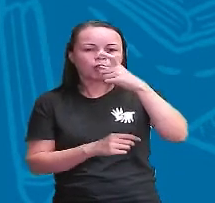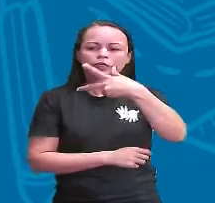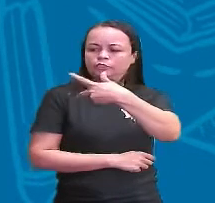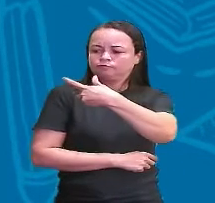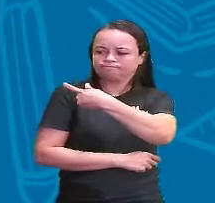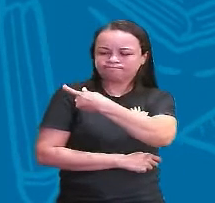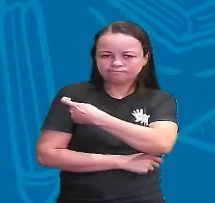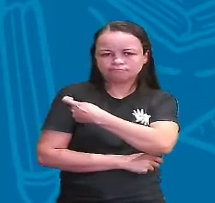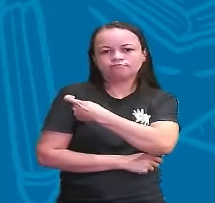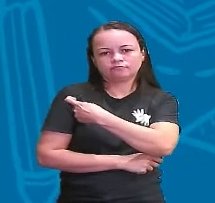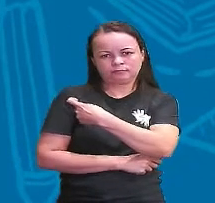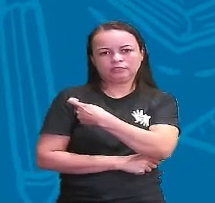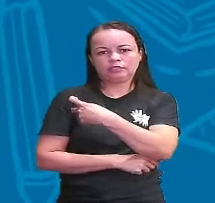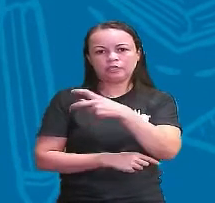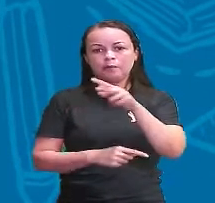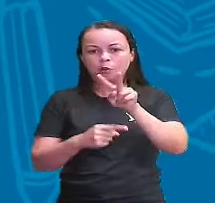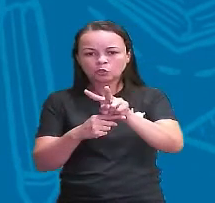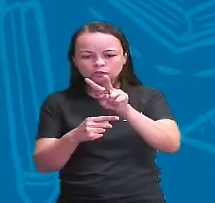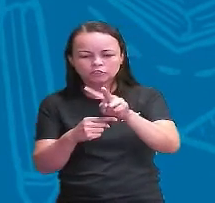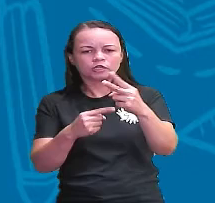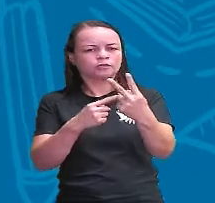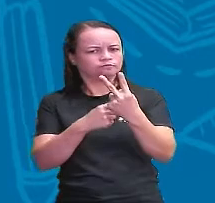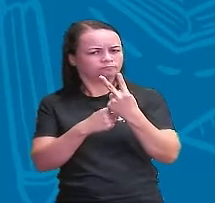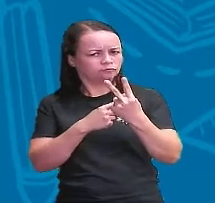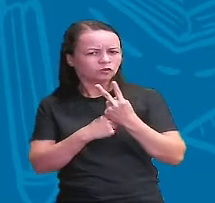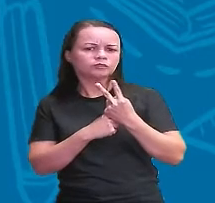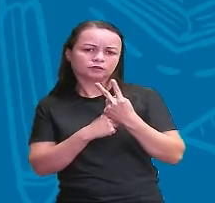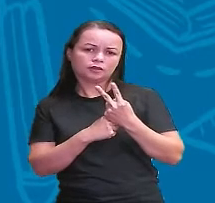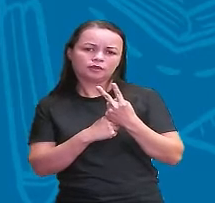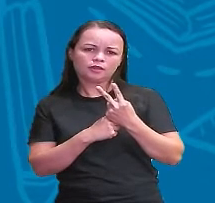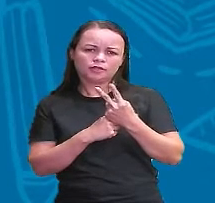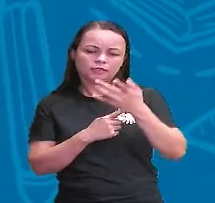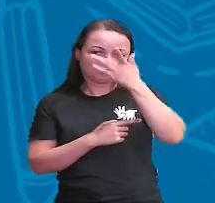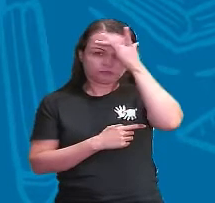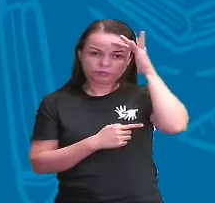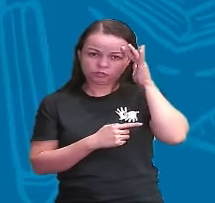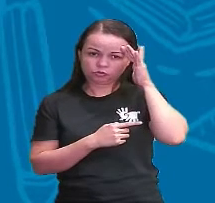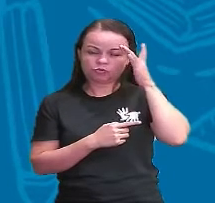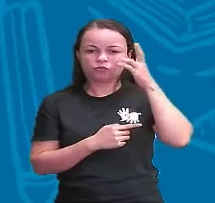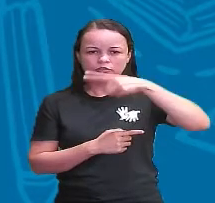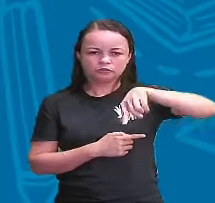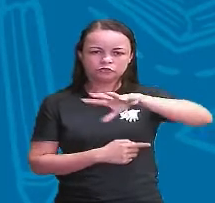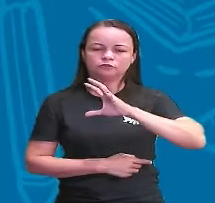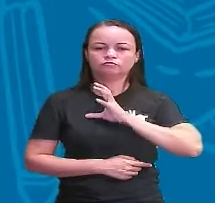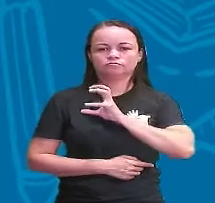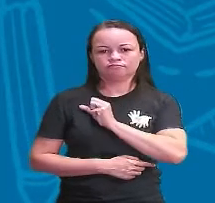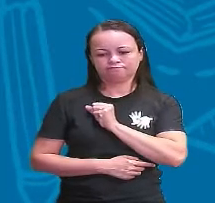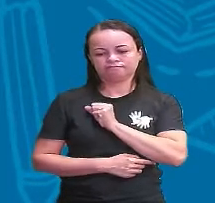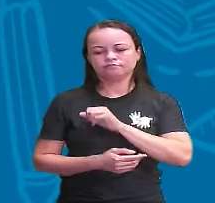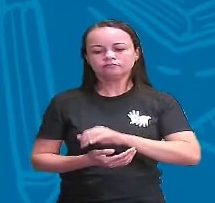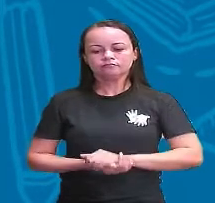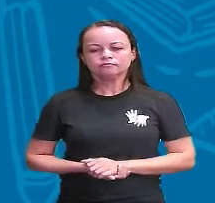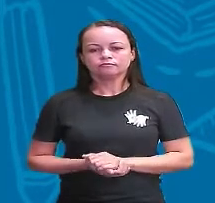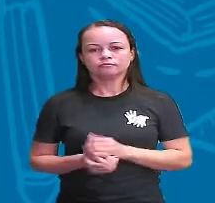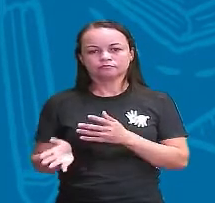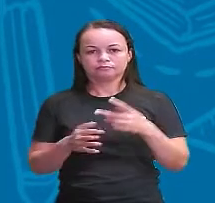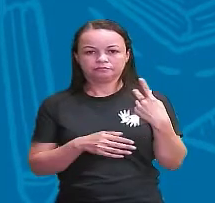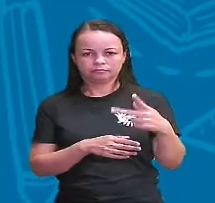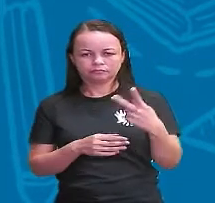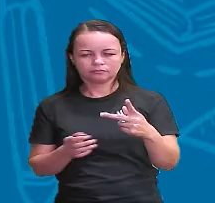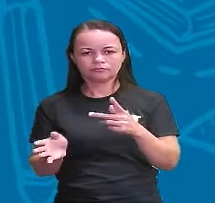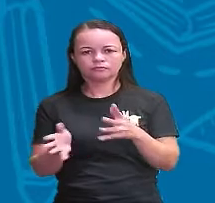para estar se imunizando e protegendo a você e também as pessoas que você ama, tá certo? Esse processo de vacinação